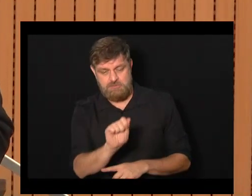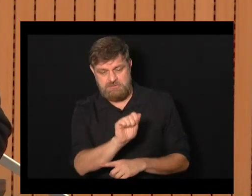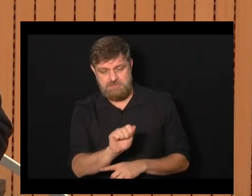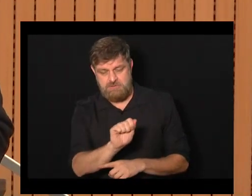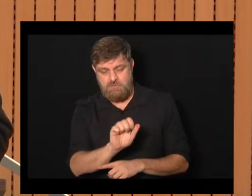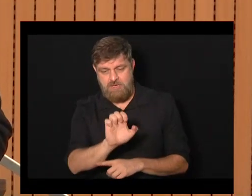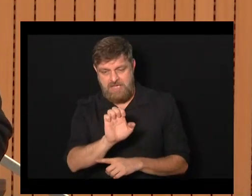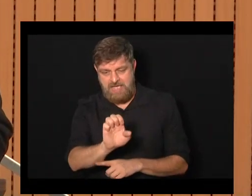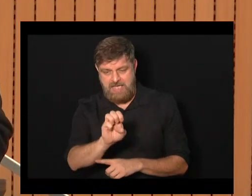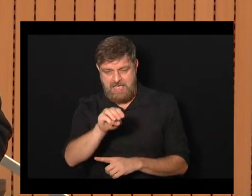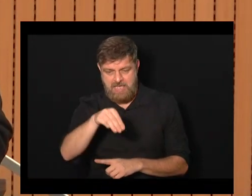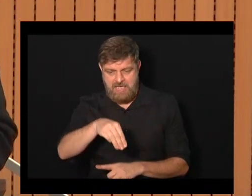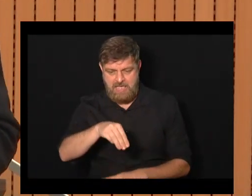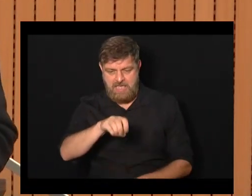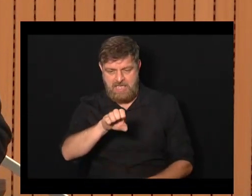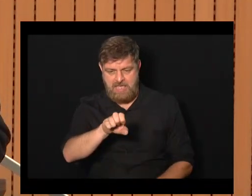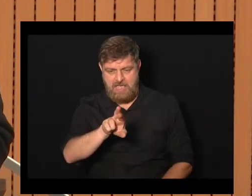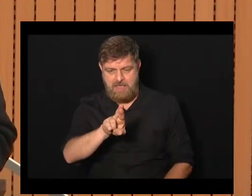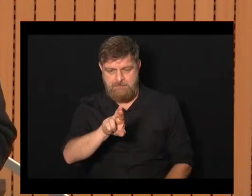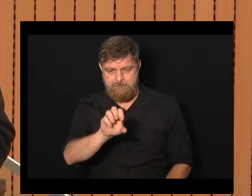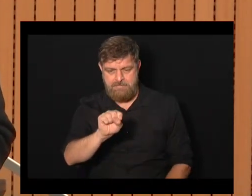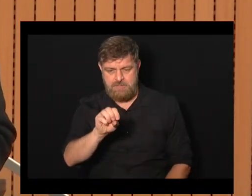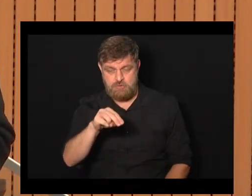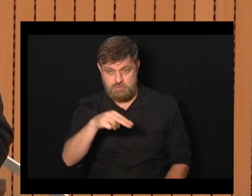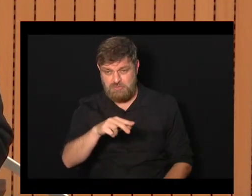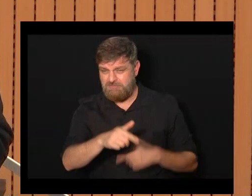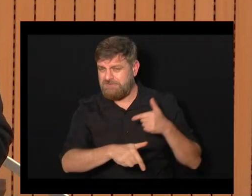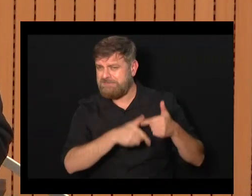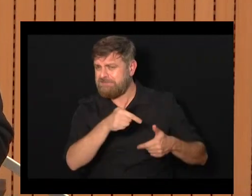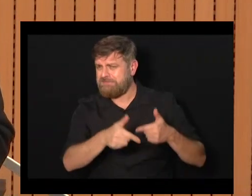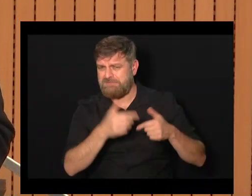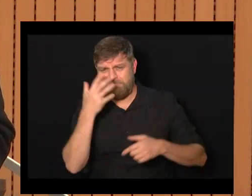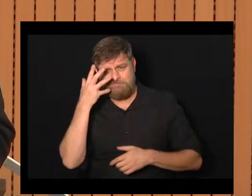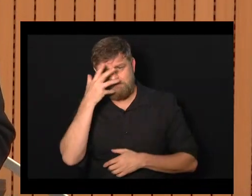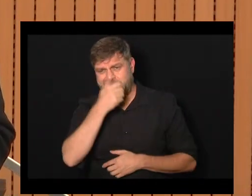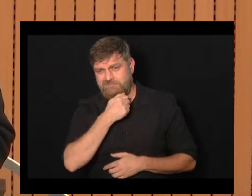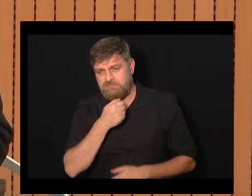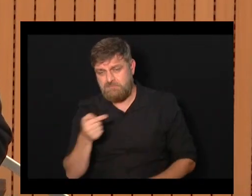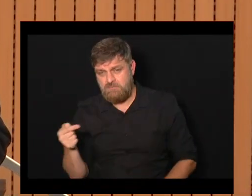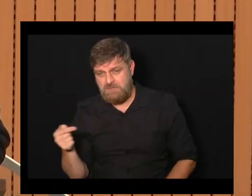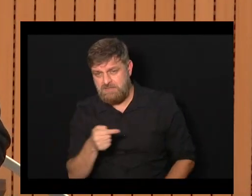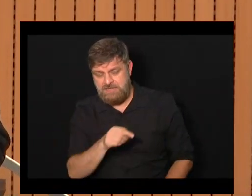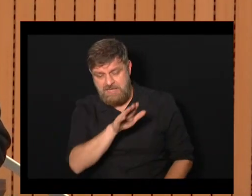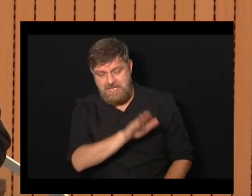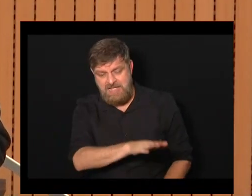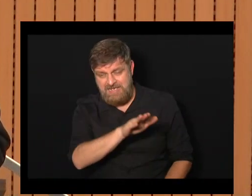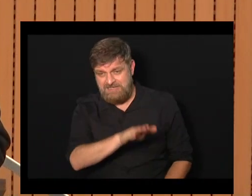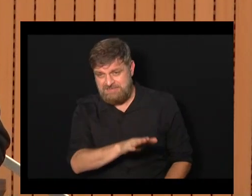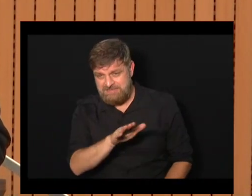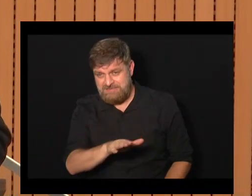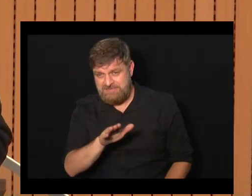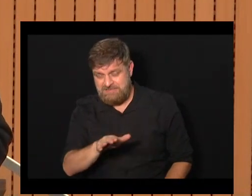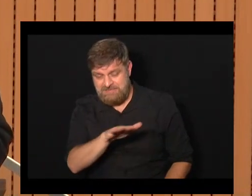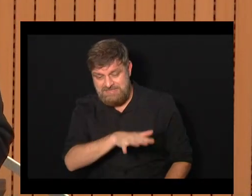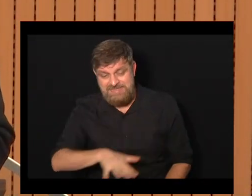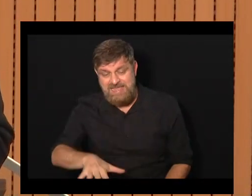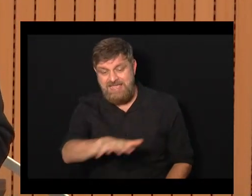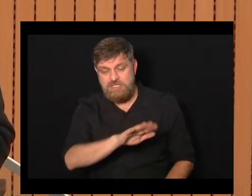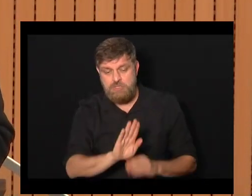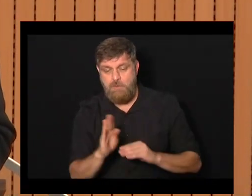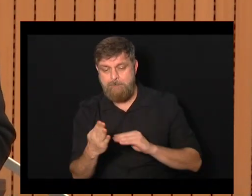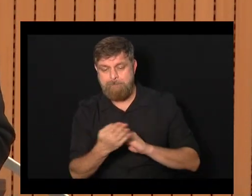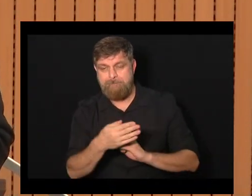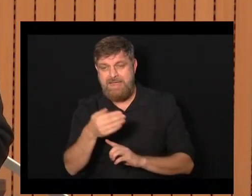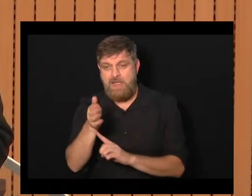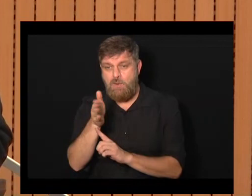Emerson, que tem um trabalho muito bonito e está levando ali para as crianças daquele local, daquela região, onde